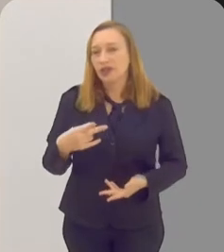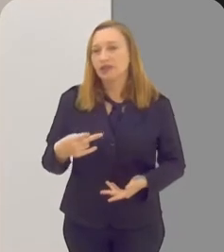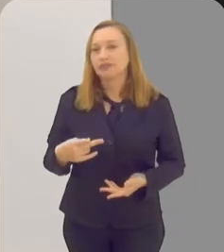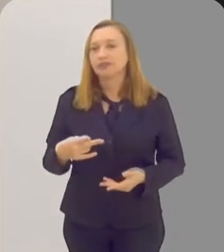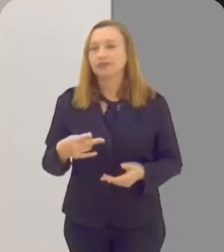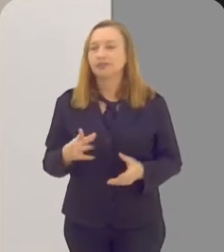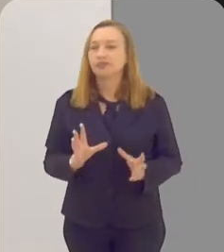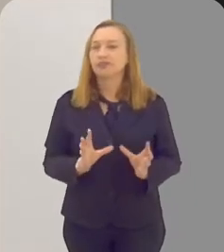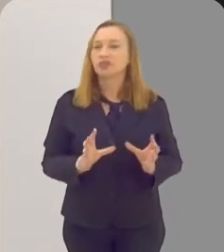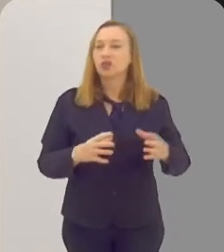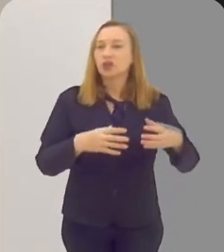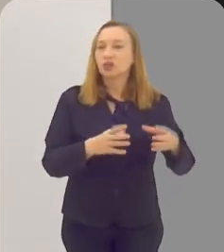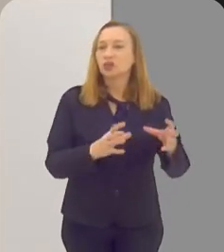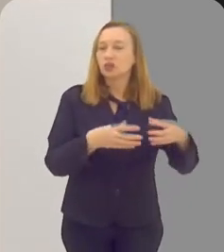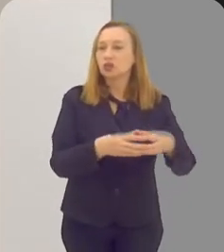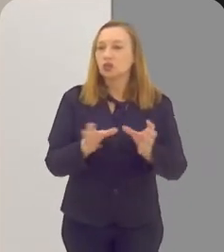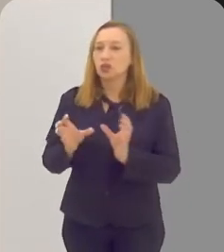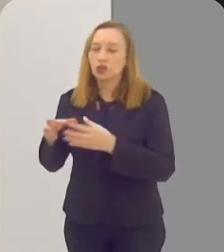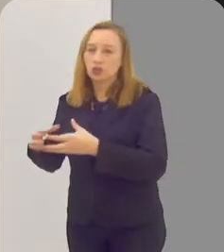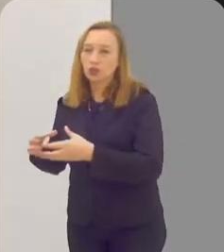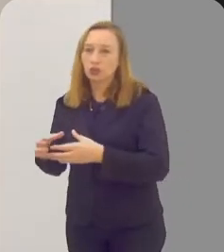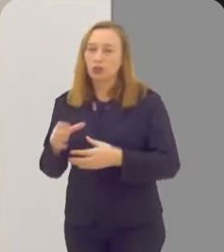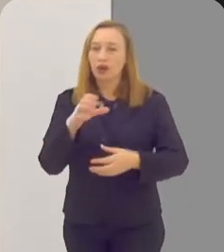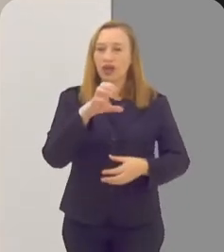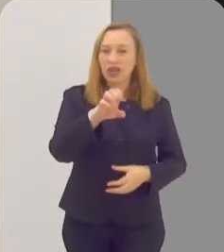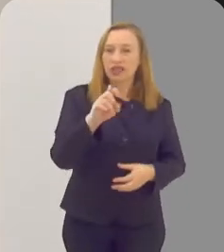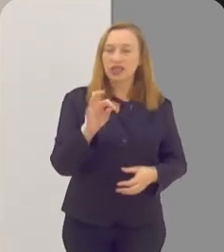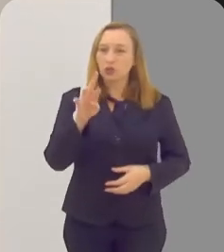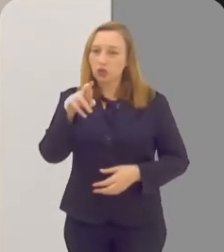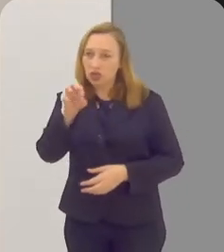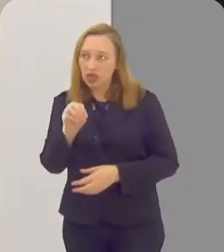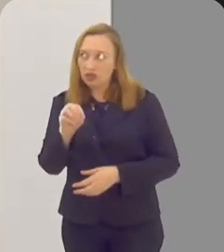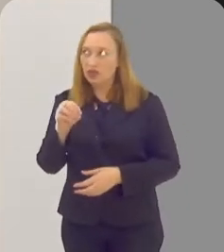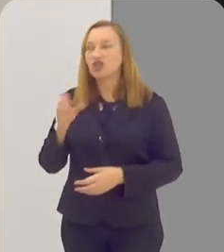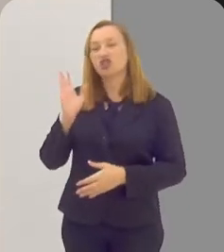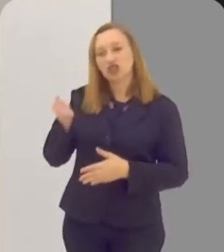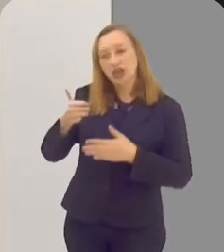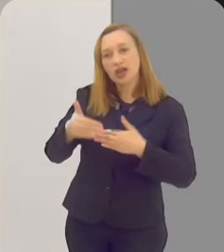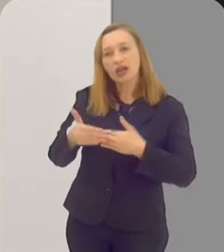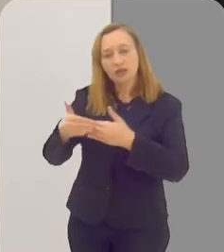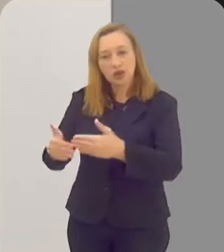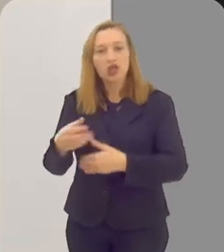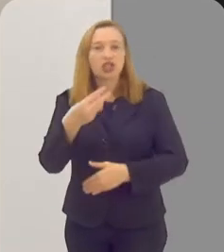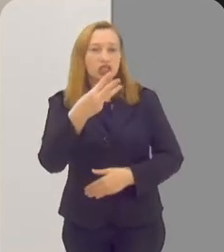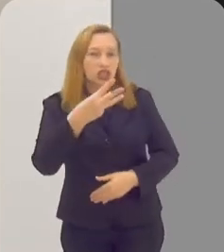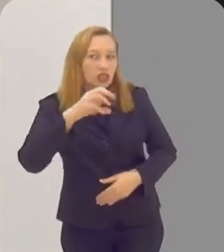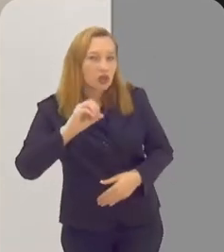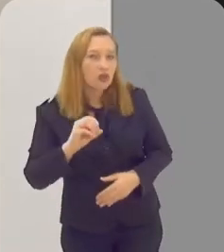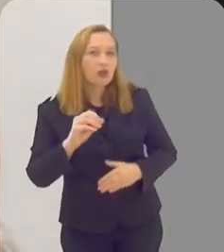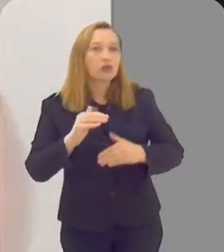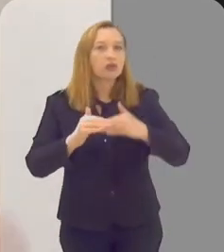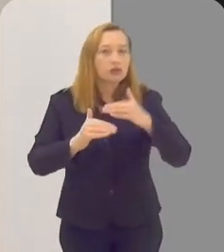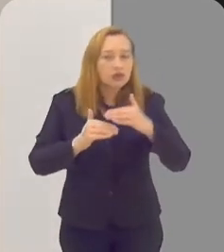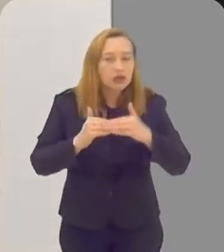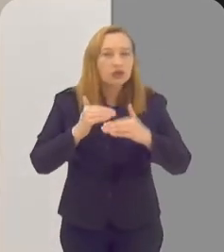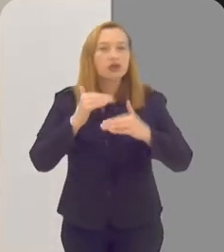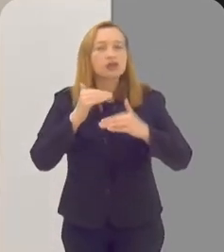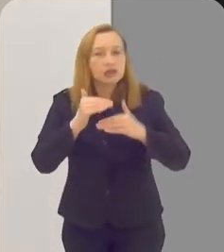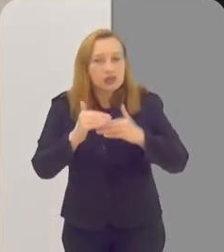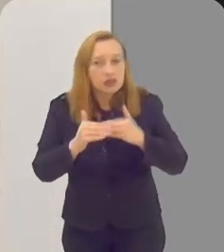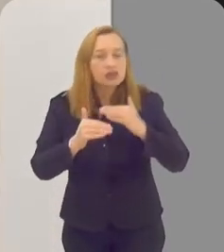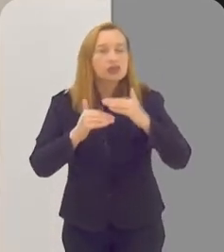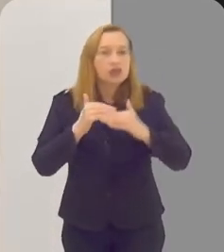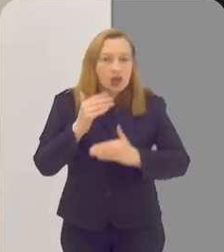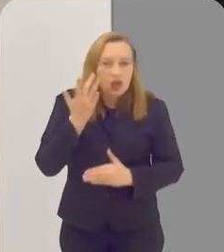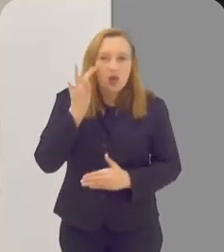eu digo é o seguinte, nos cargos executivos a gente já até caminhou, sabe, Geisa? Você vê esse 38, vai aumentando